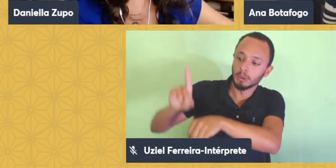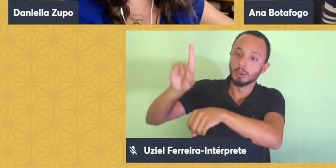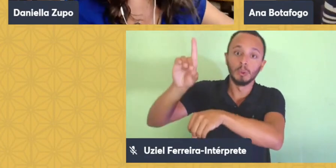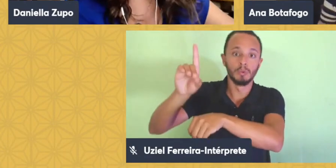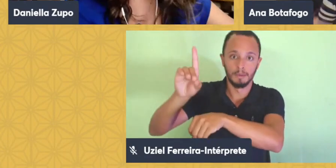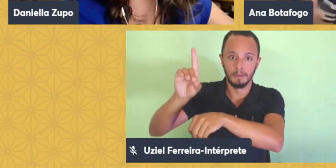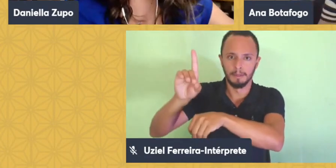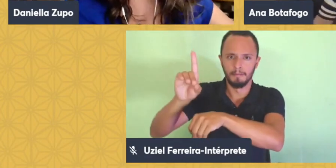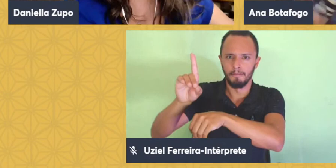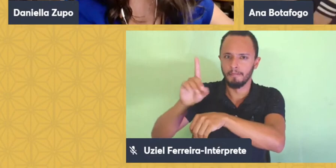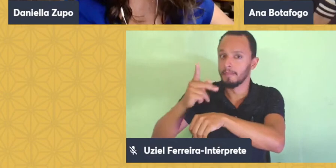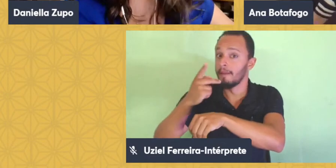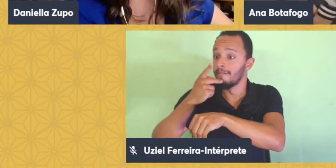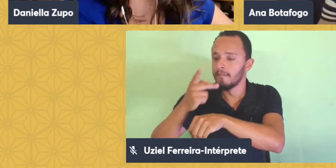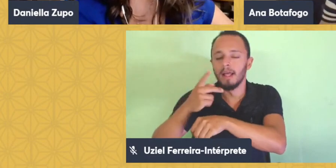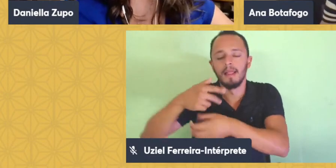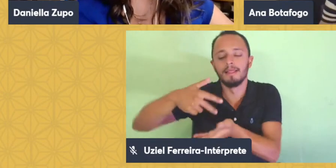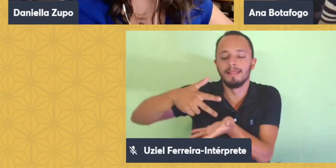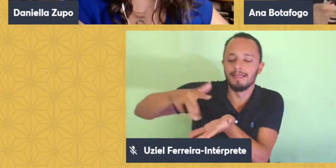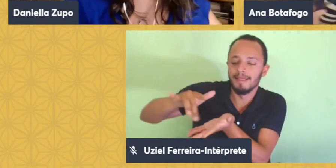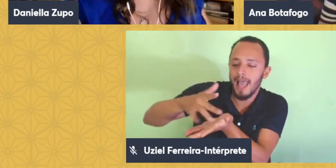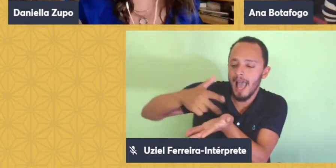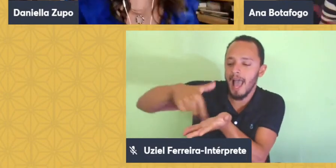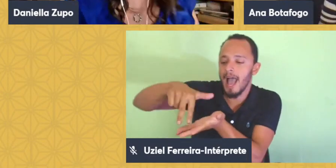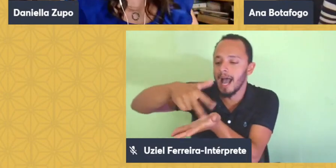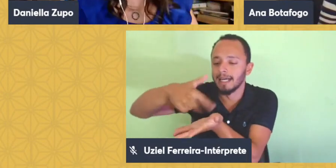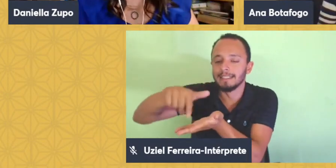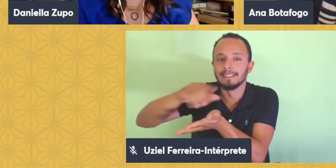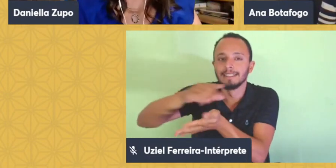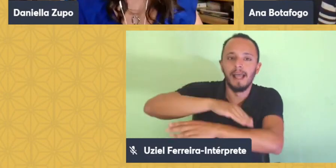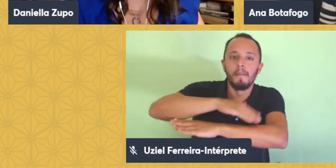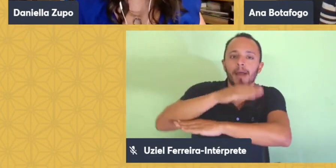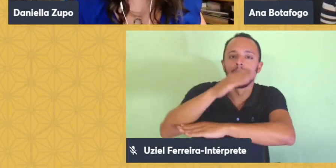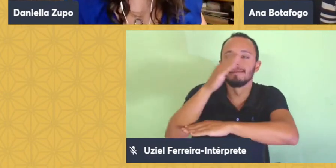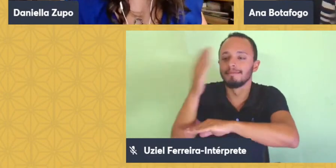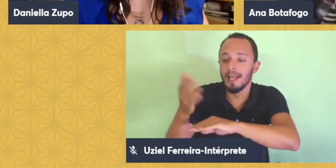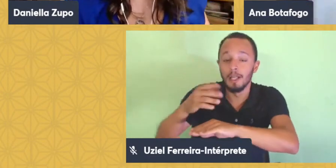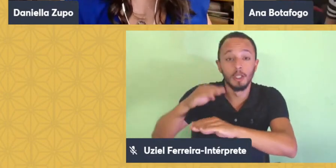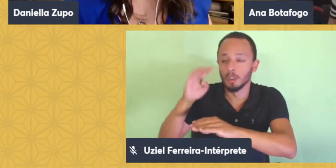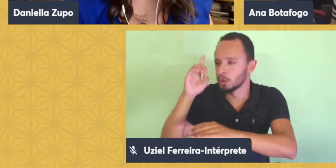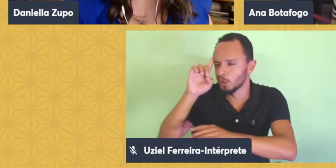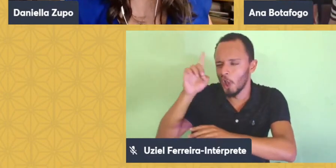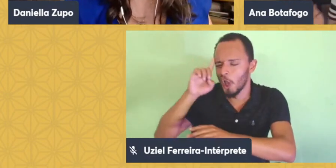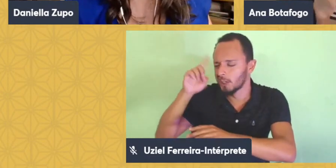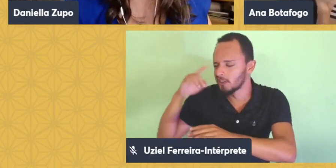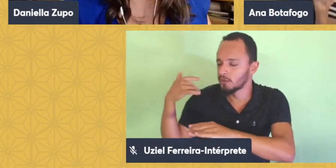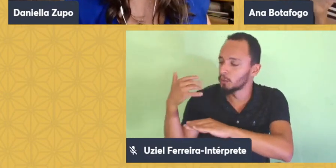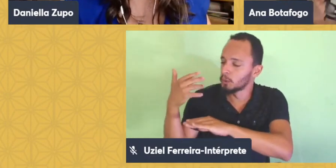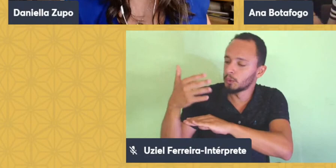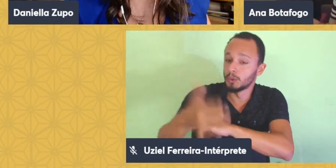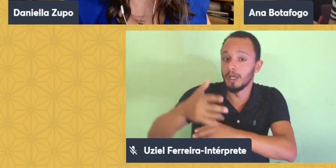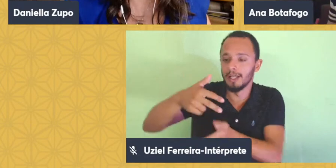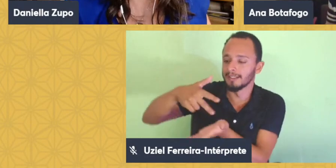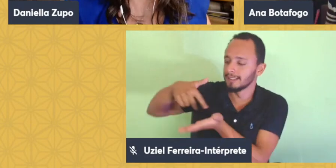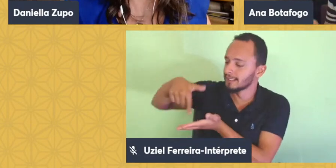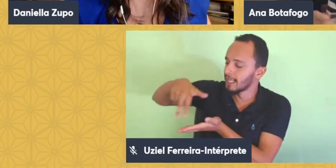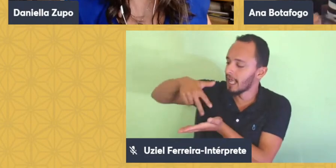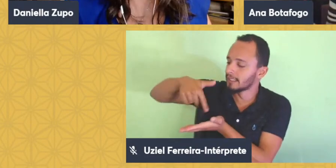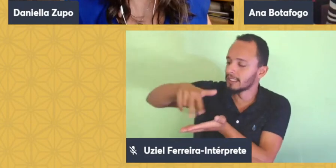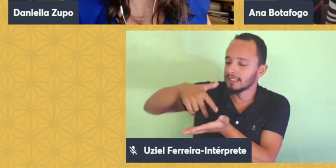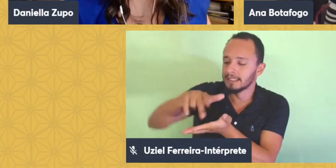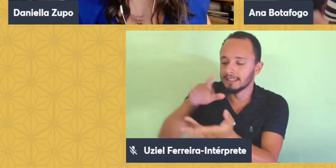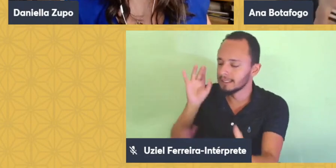fala de dança de manhã de tarde de noite foi minha professora na faculdade e ela pegou realmente um